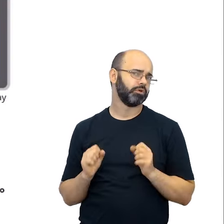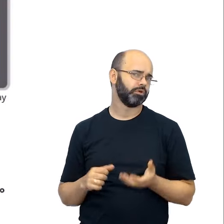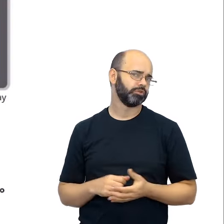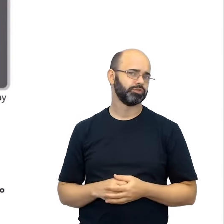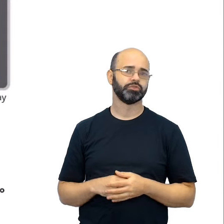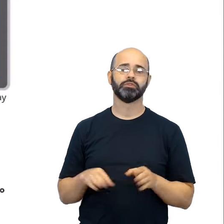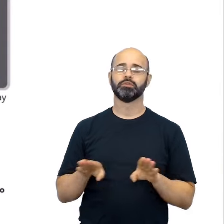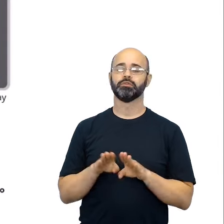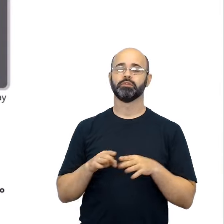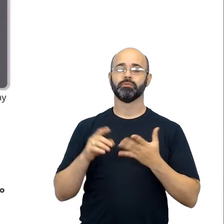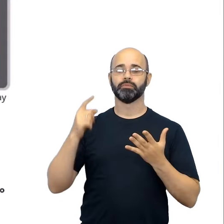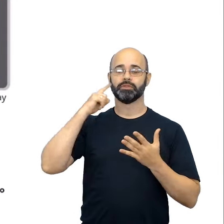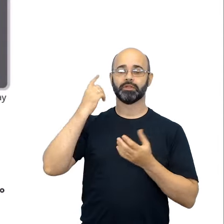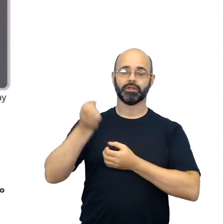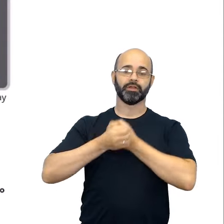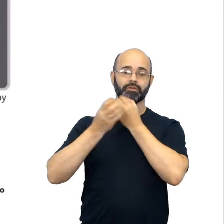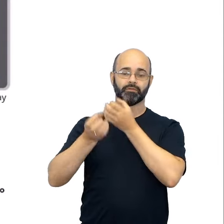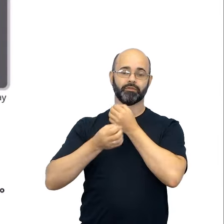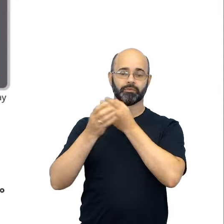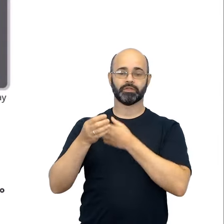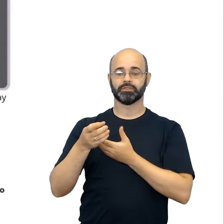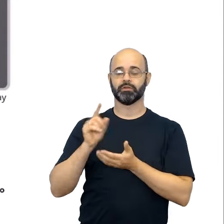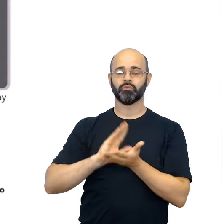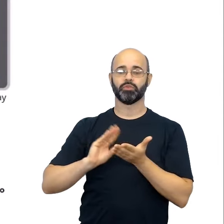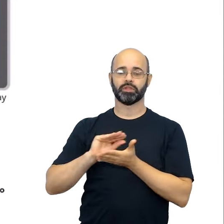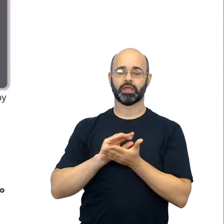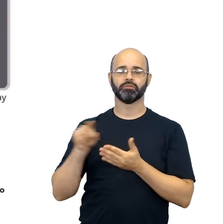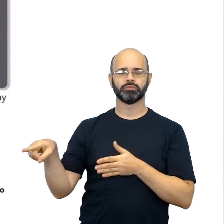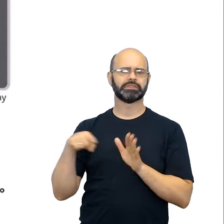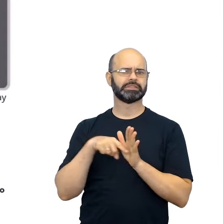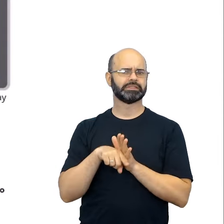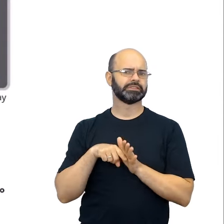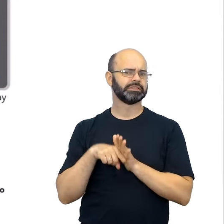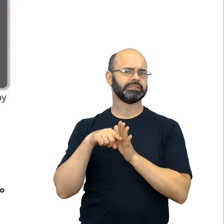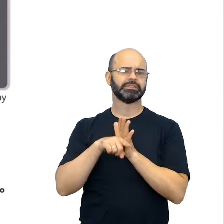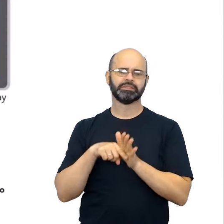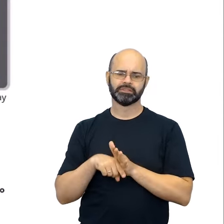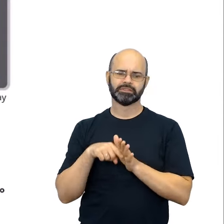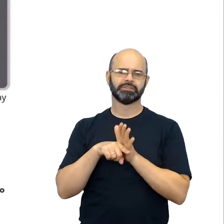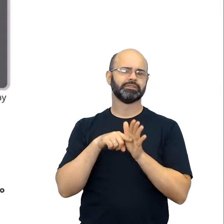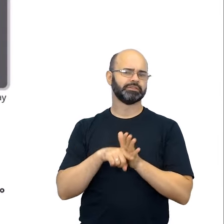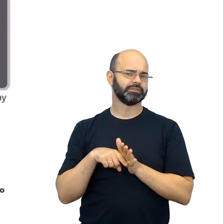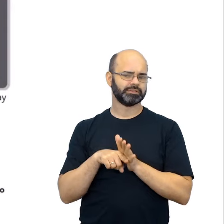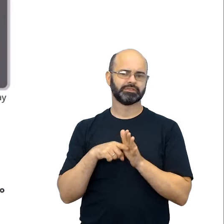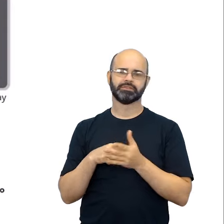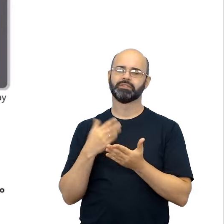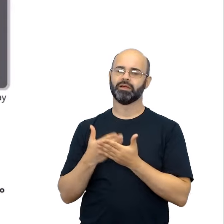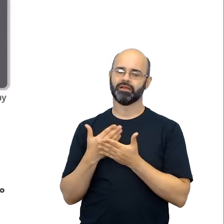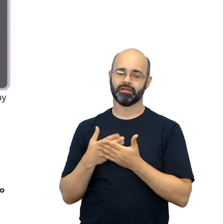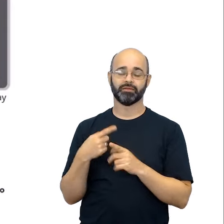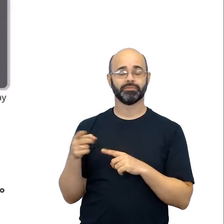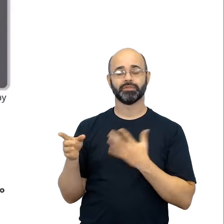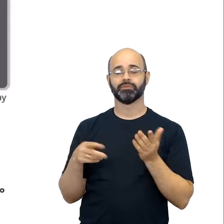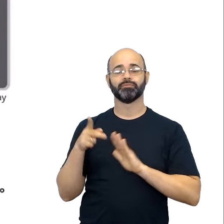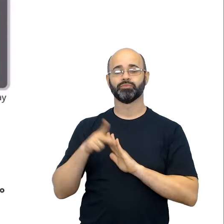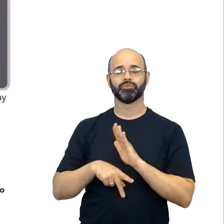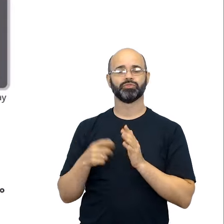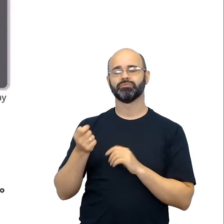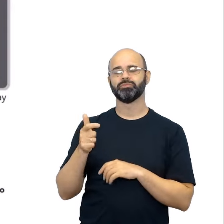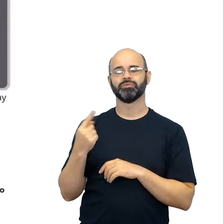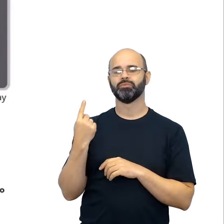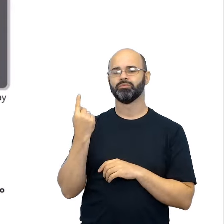uma coleta de dados que ele pesquisou durante todo o longo de um conjunto de aulas, porque um projeto não se dá apenas em